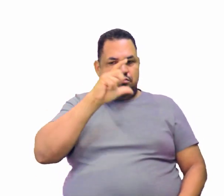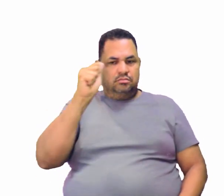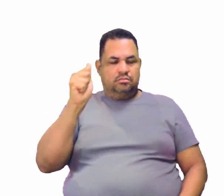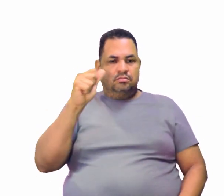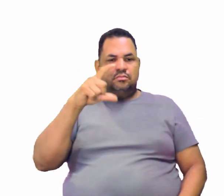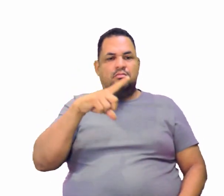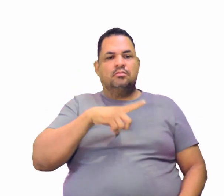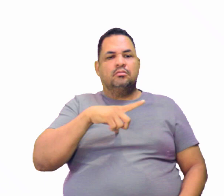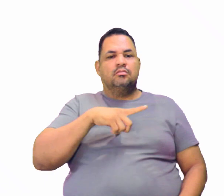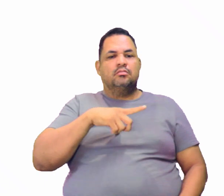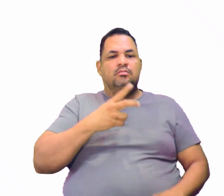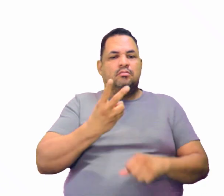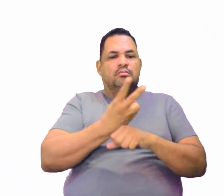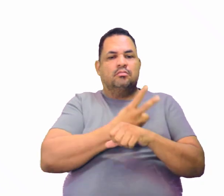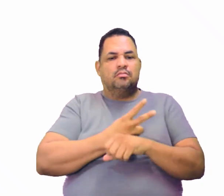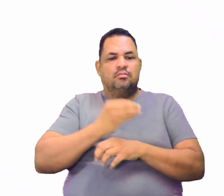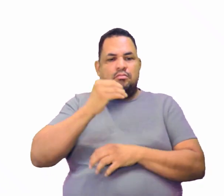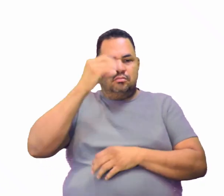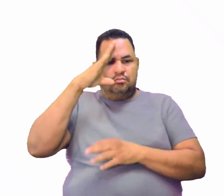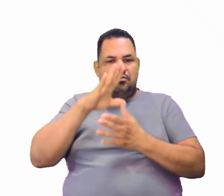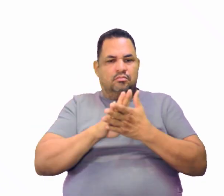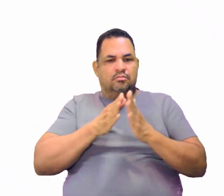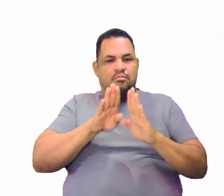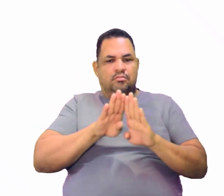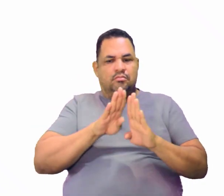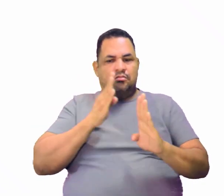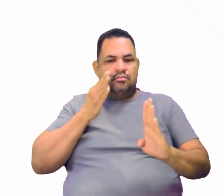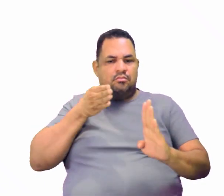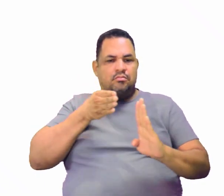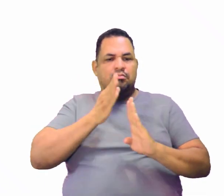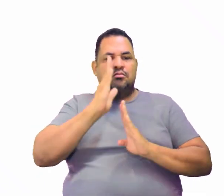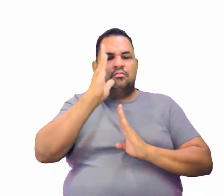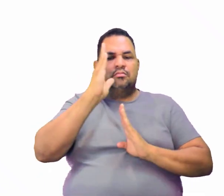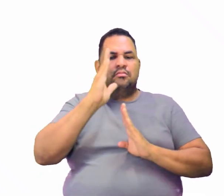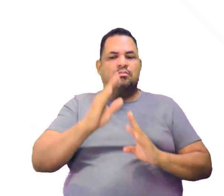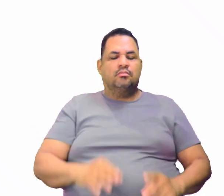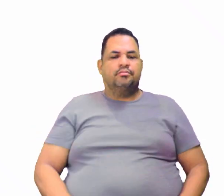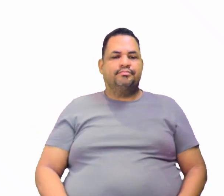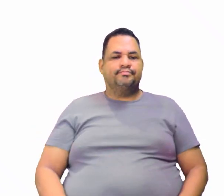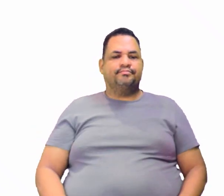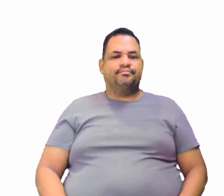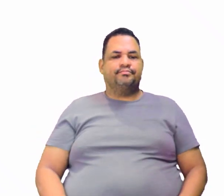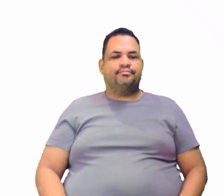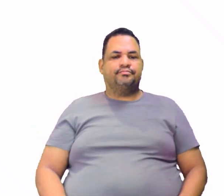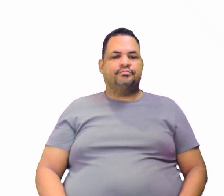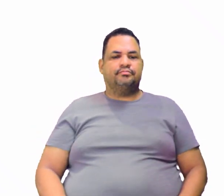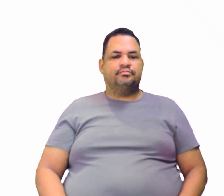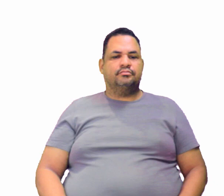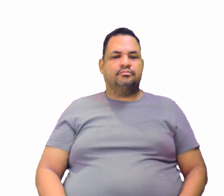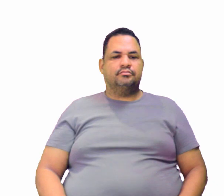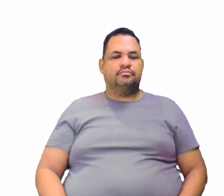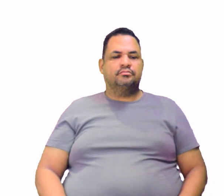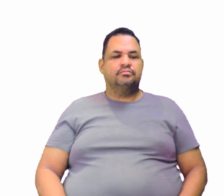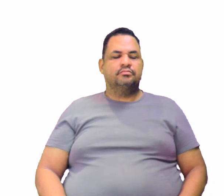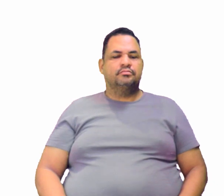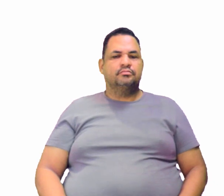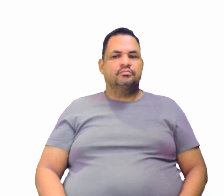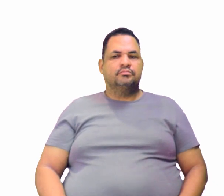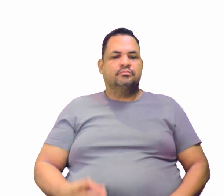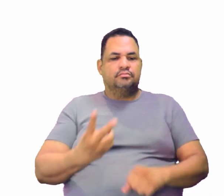o seguinte: buscar conhecimento é uma porta que se abre. Vamos em